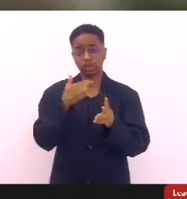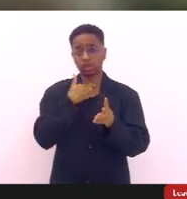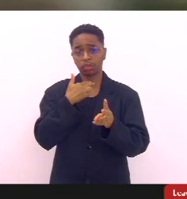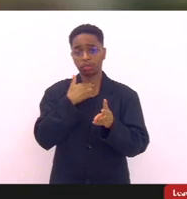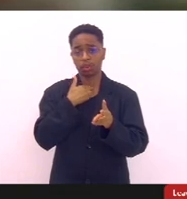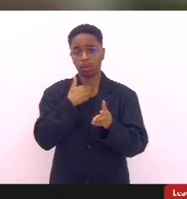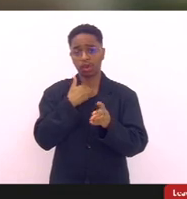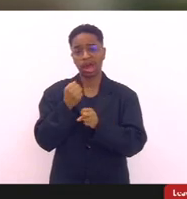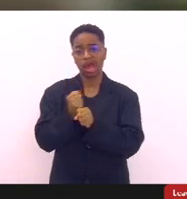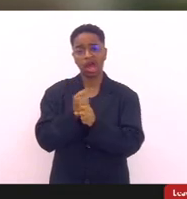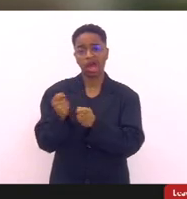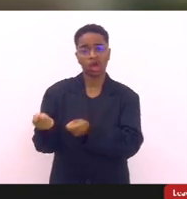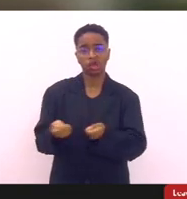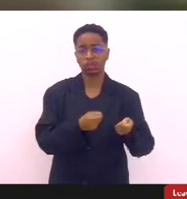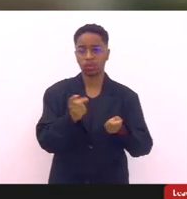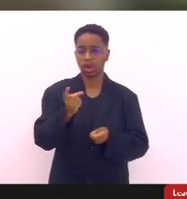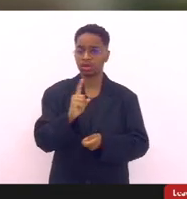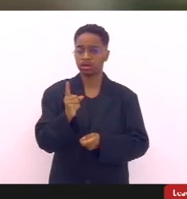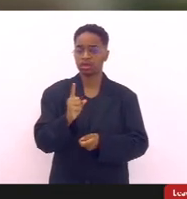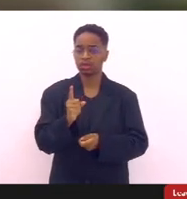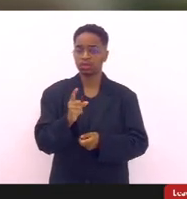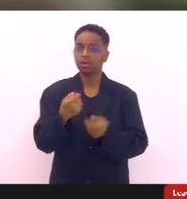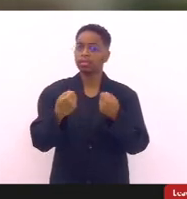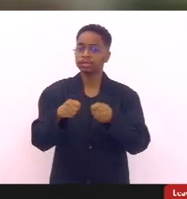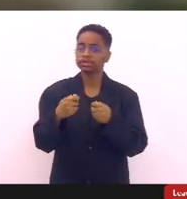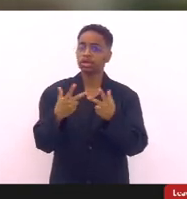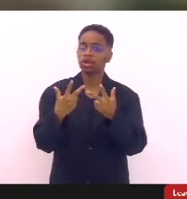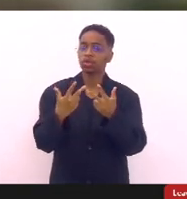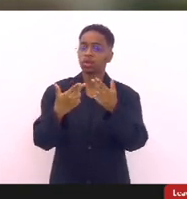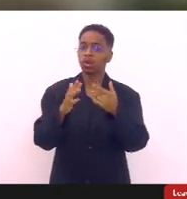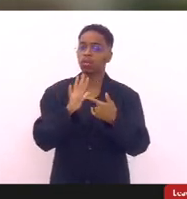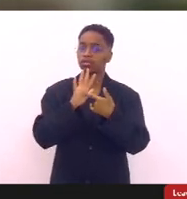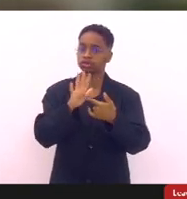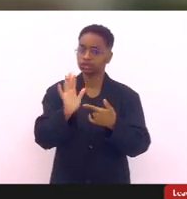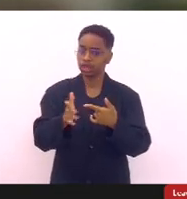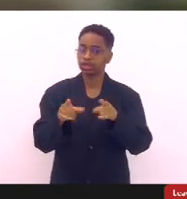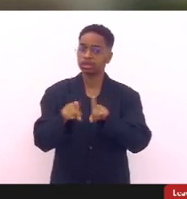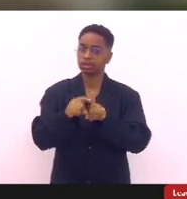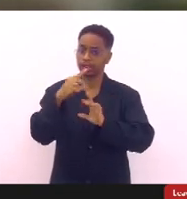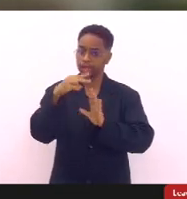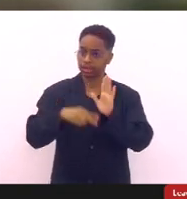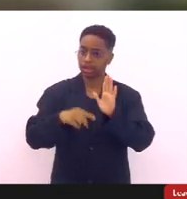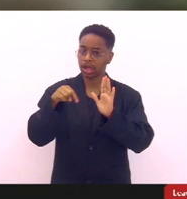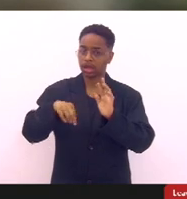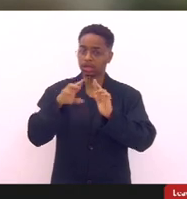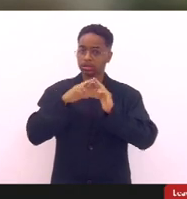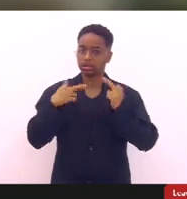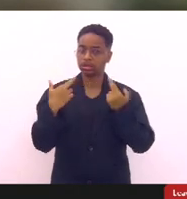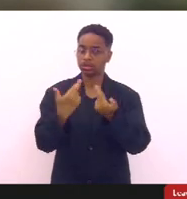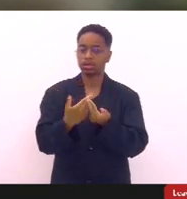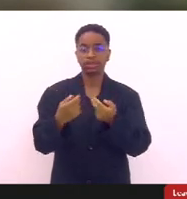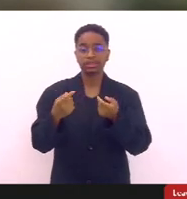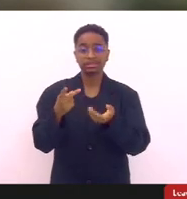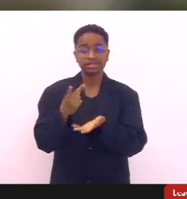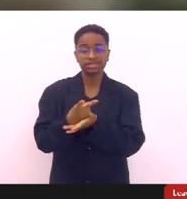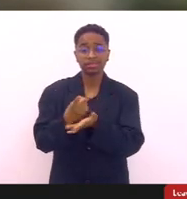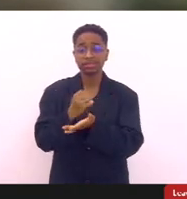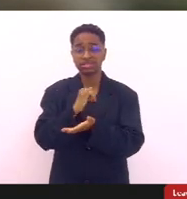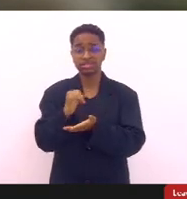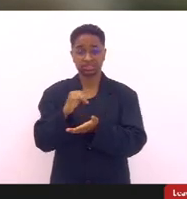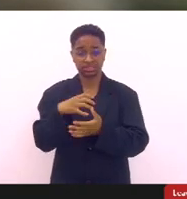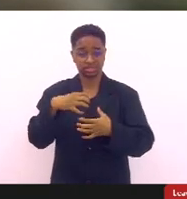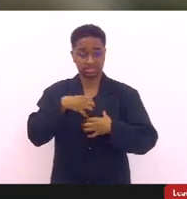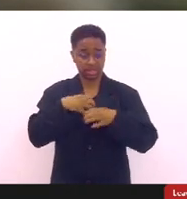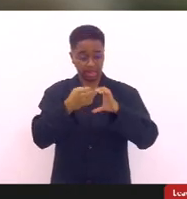questão anual, mas tem que ser como já está previsto e que já foi lido nessa audiência, toda vez que se apresentar um